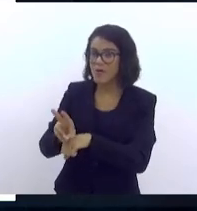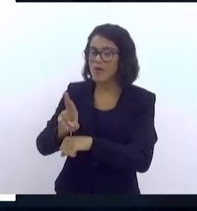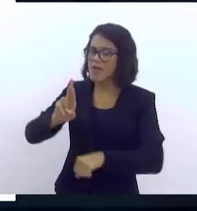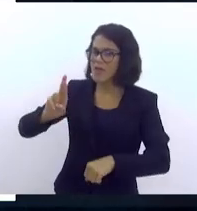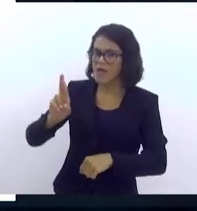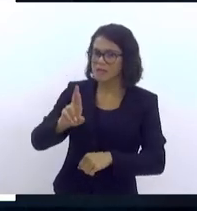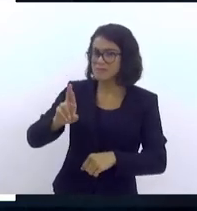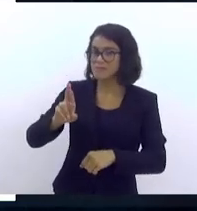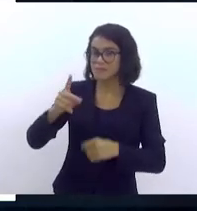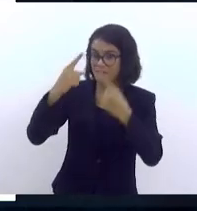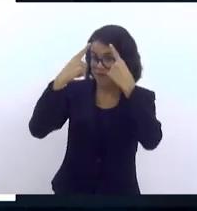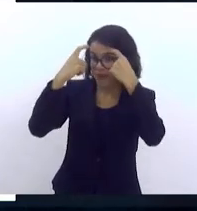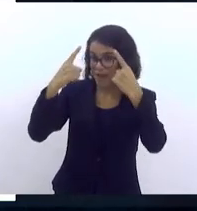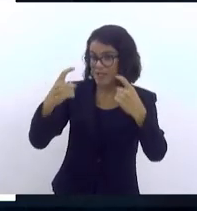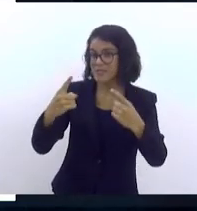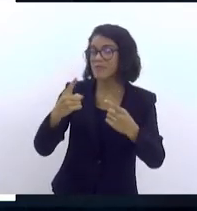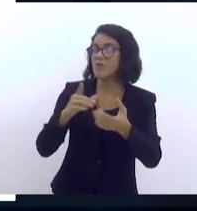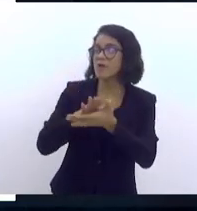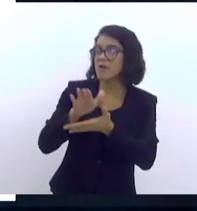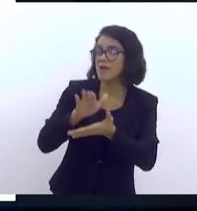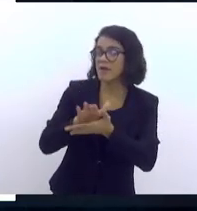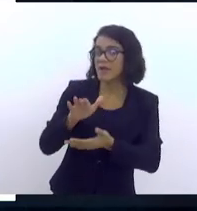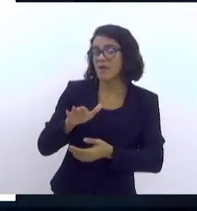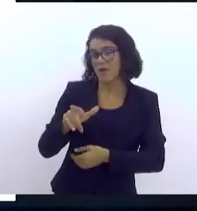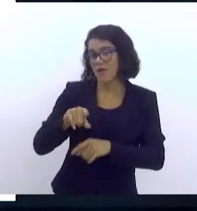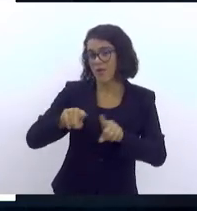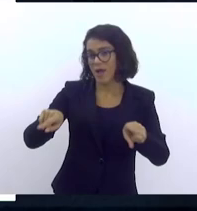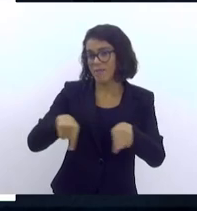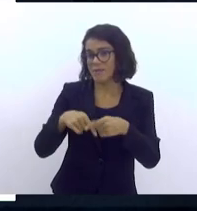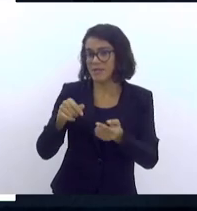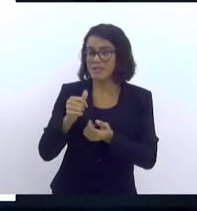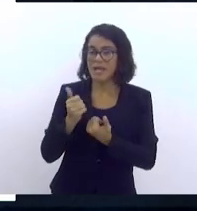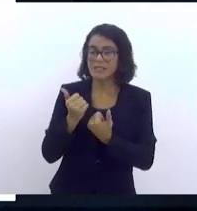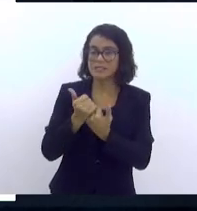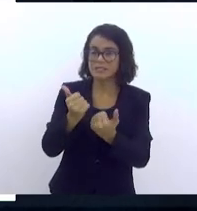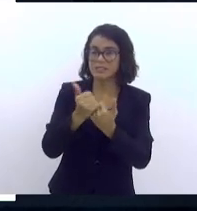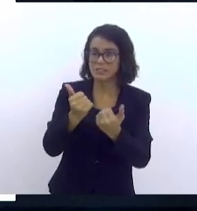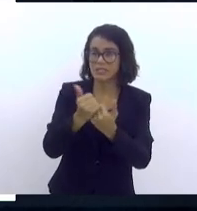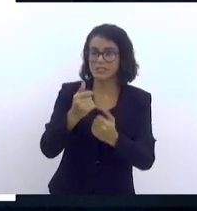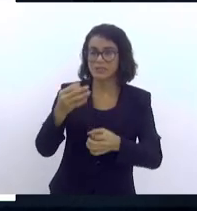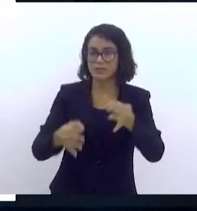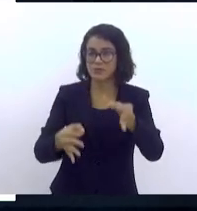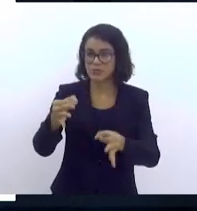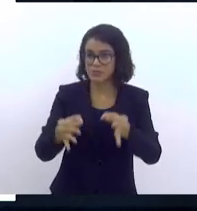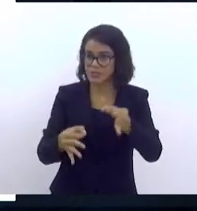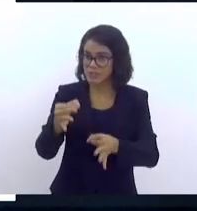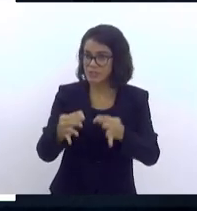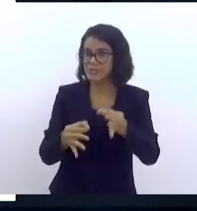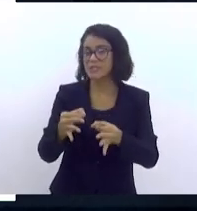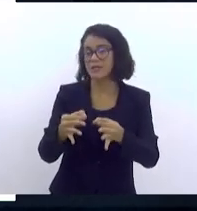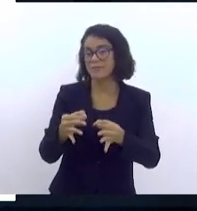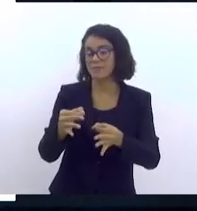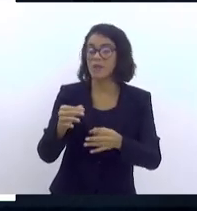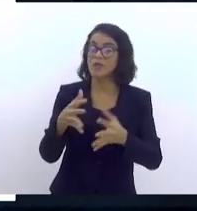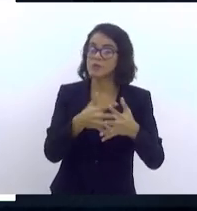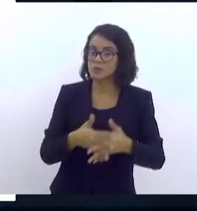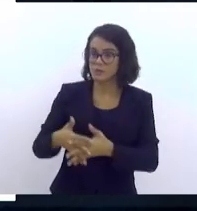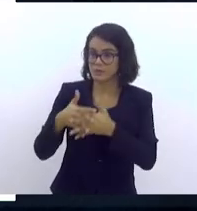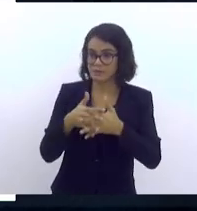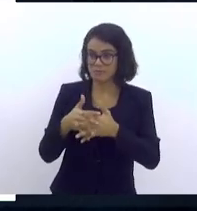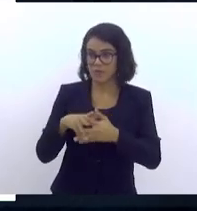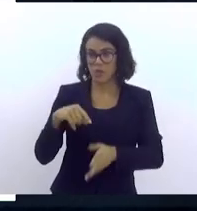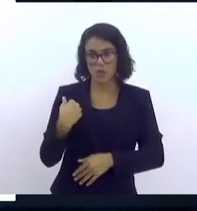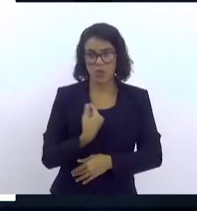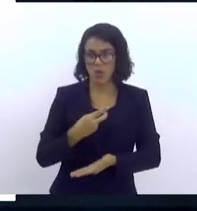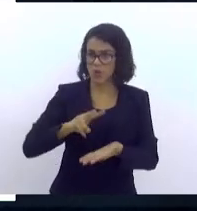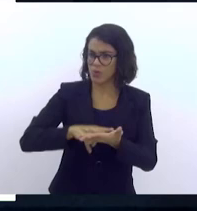violências escolas que foi produzido pelo gabinete de assistência à justiça do departamento de justiça dos Estados Unidos a gente não